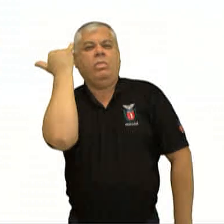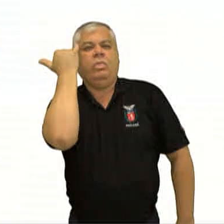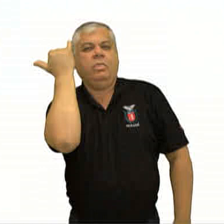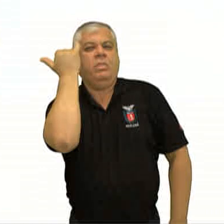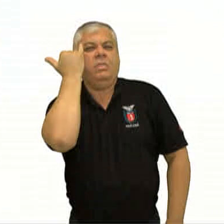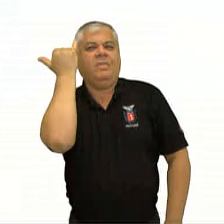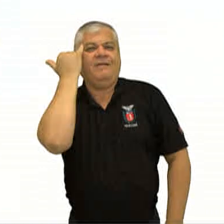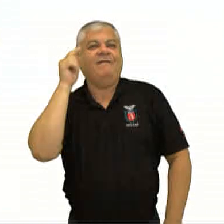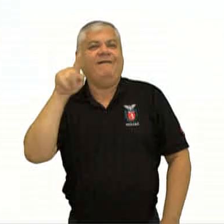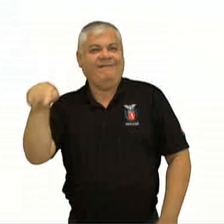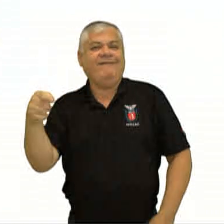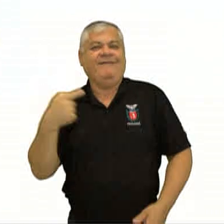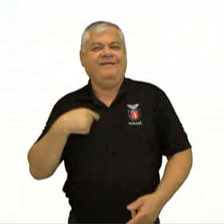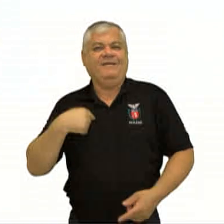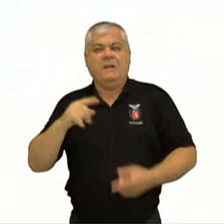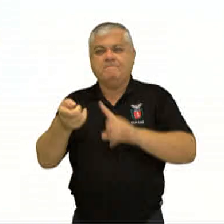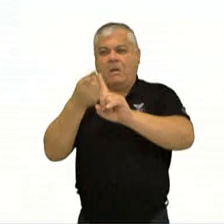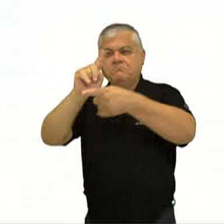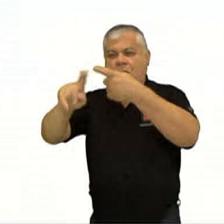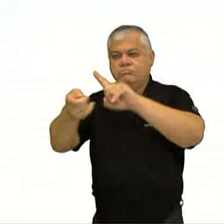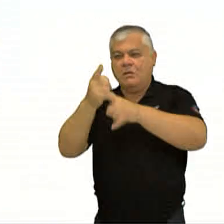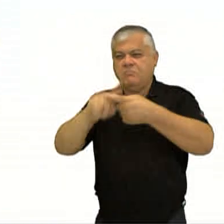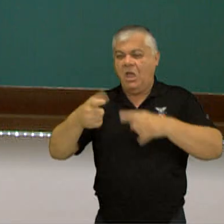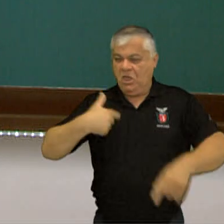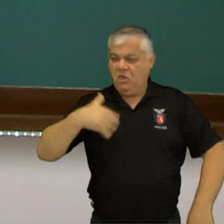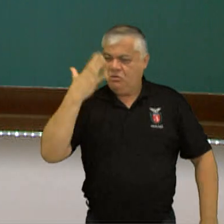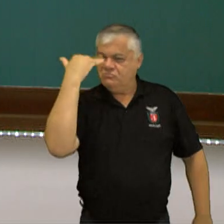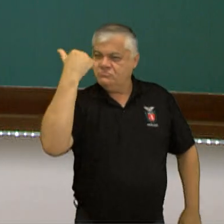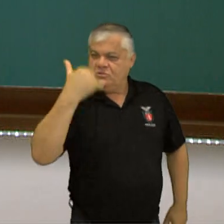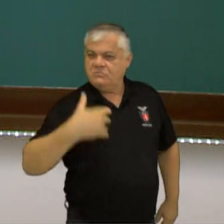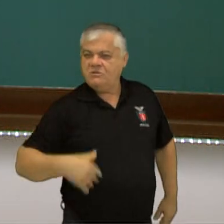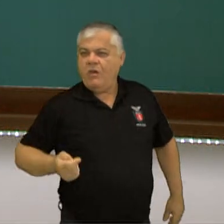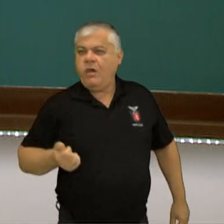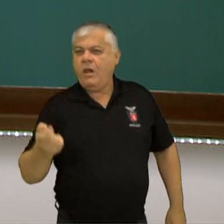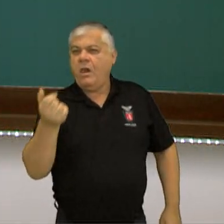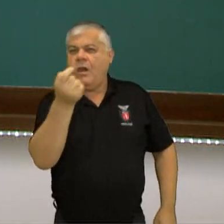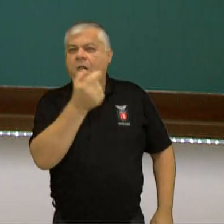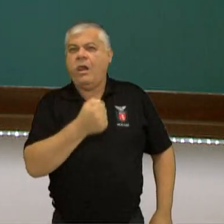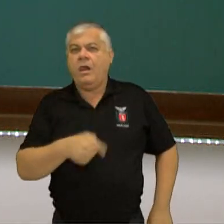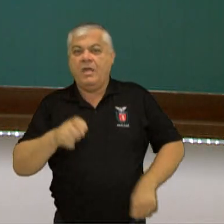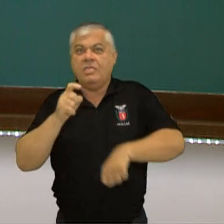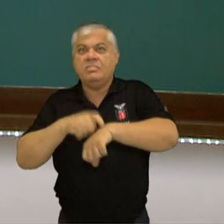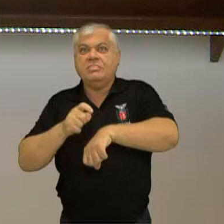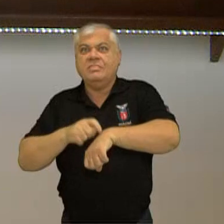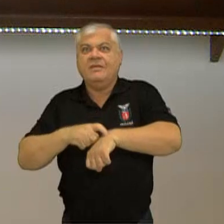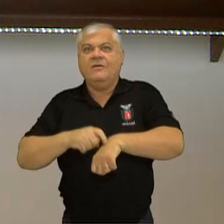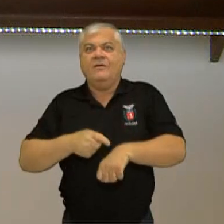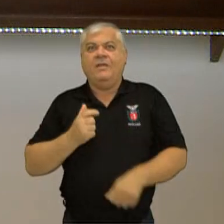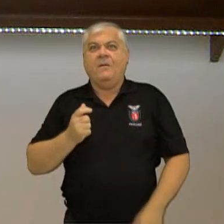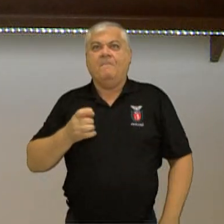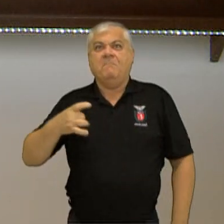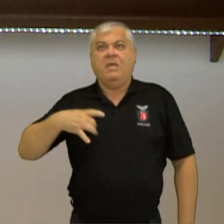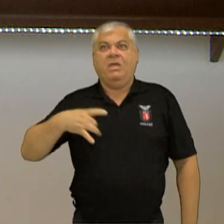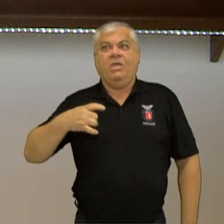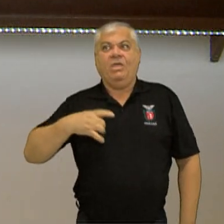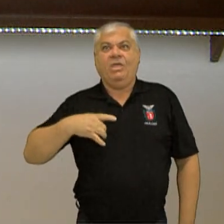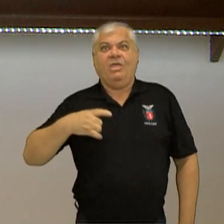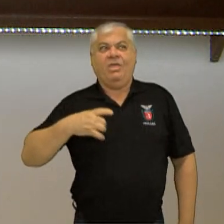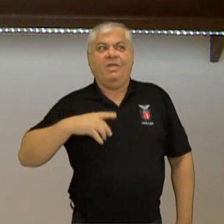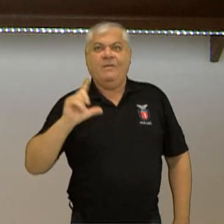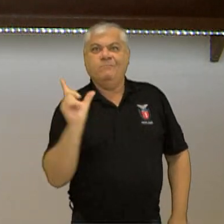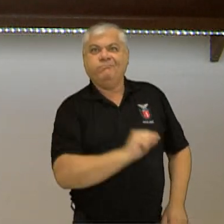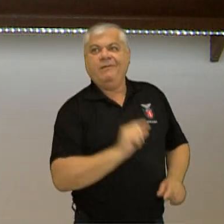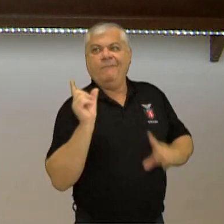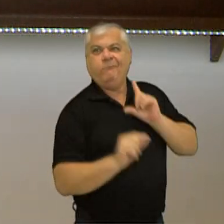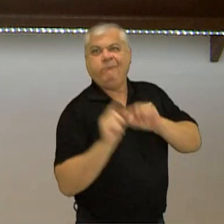postura covarde nas batalhas de amor. Ah, eu faço isso, ele faz e acontece, na hora H ele recua. Você sempre tem